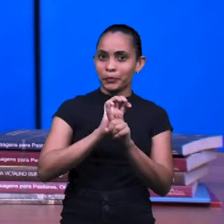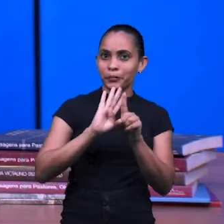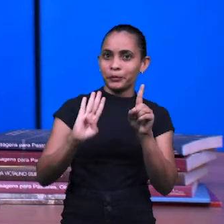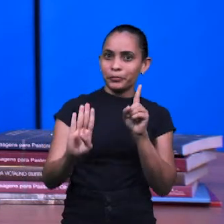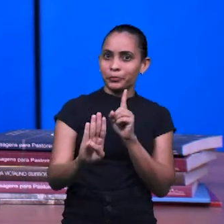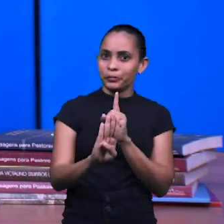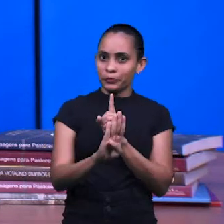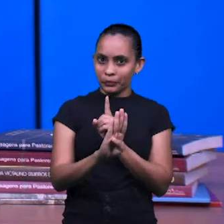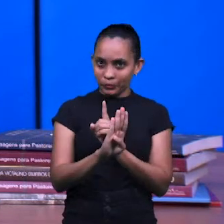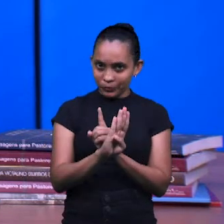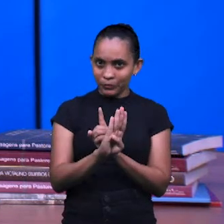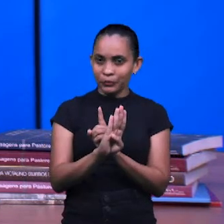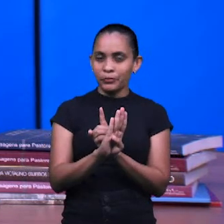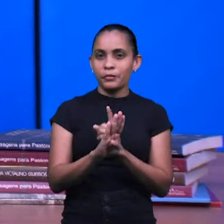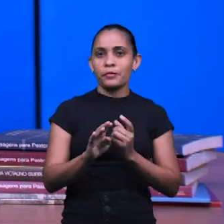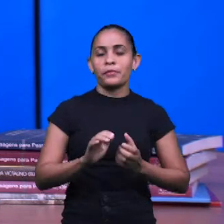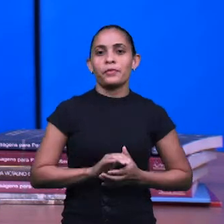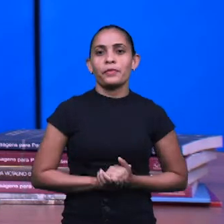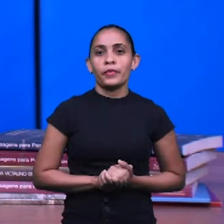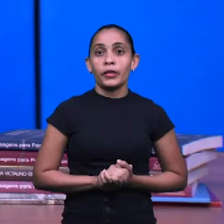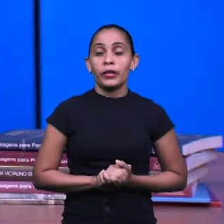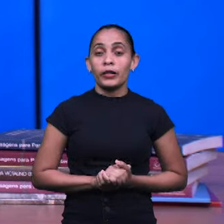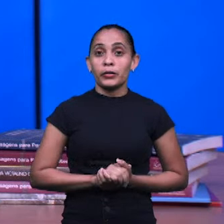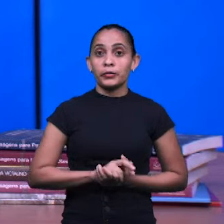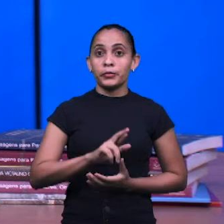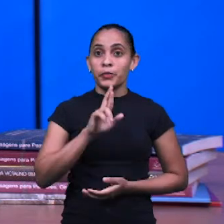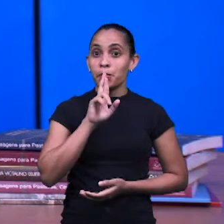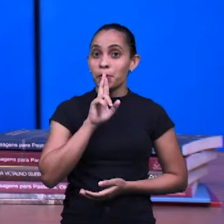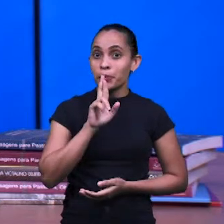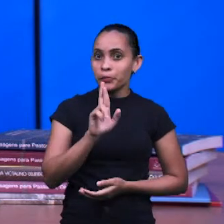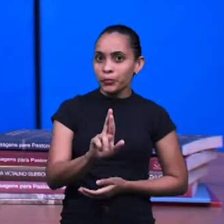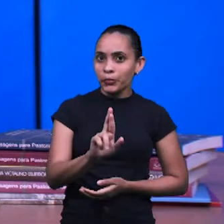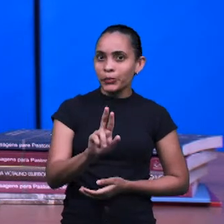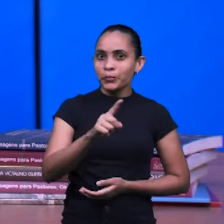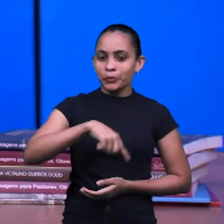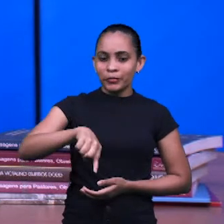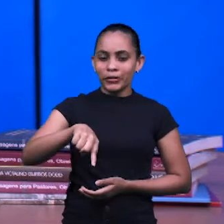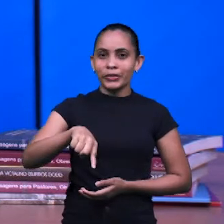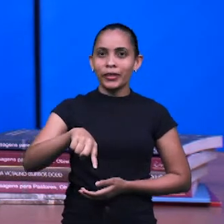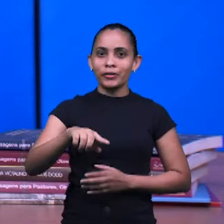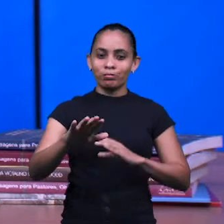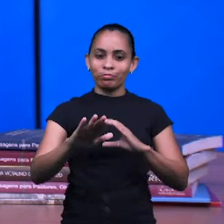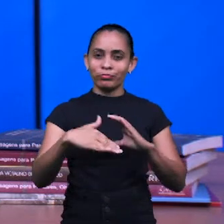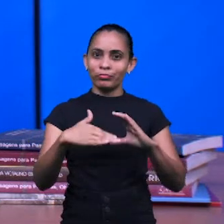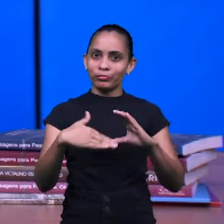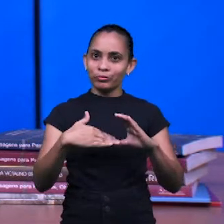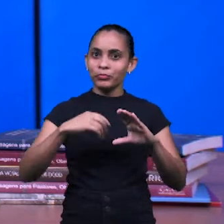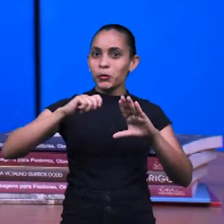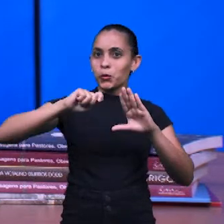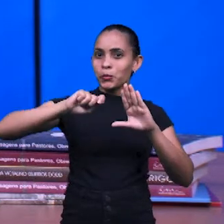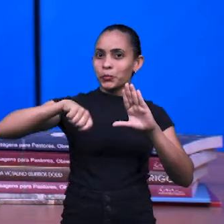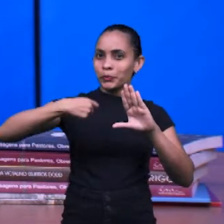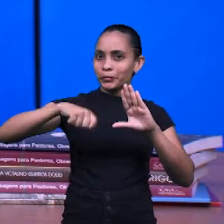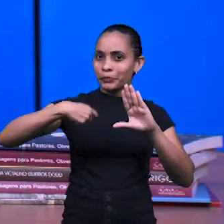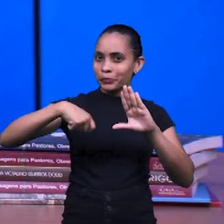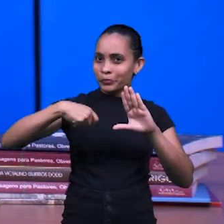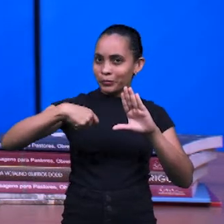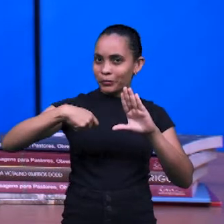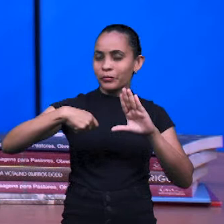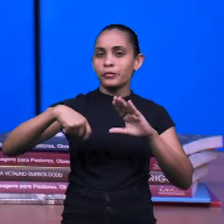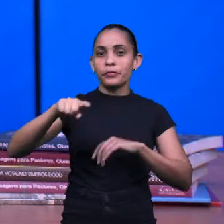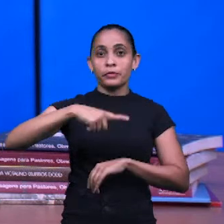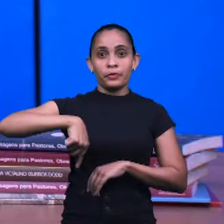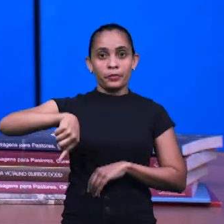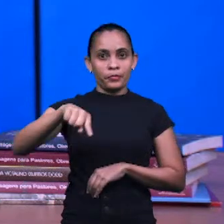Bíblica Dominical na forma de respostas que os irmãos têm enviado através dos vídeos nos quais os